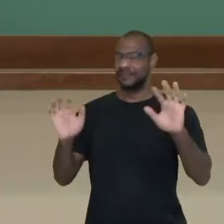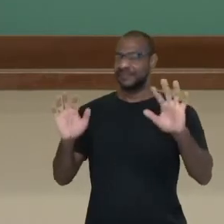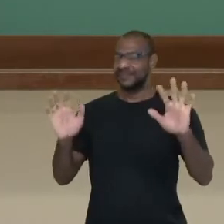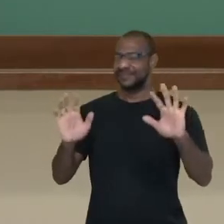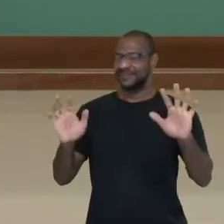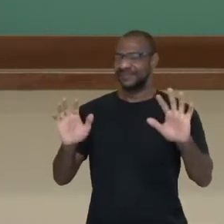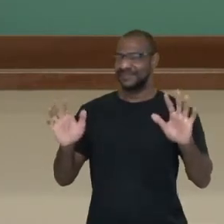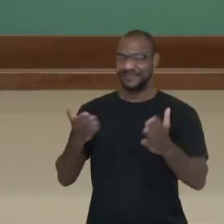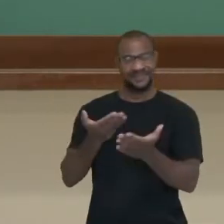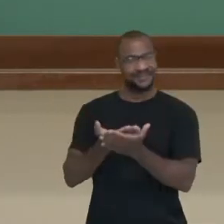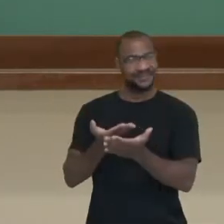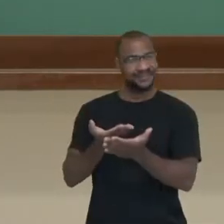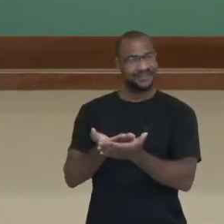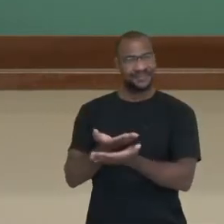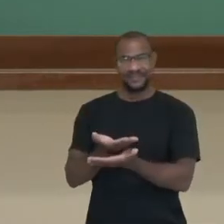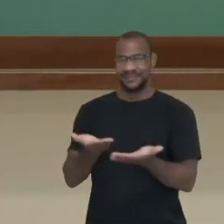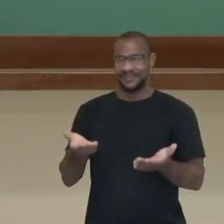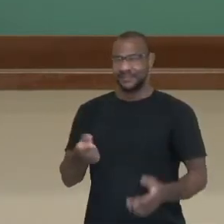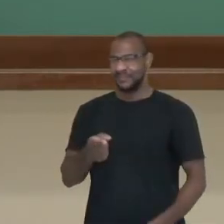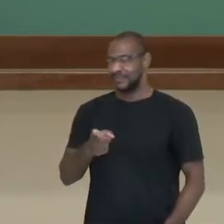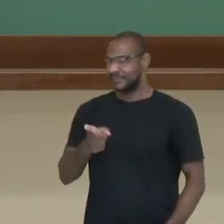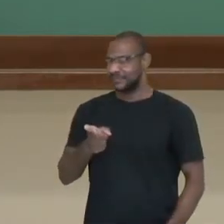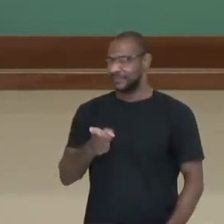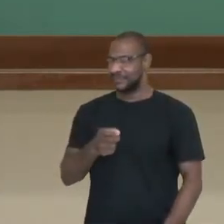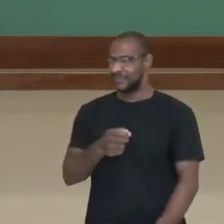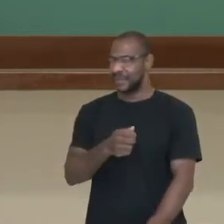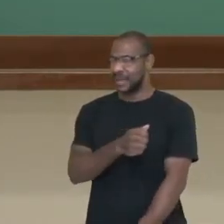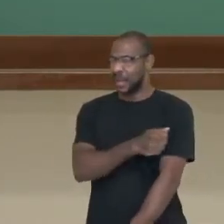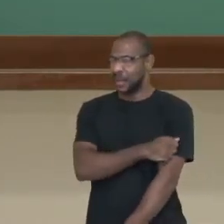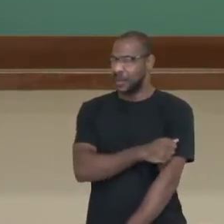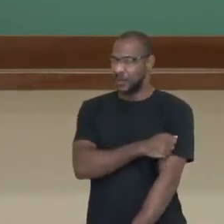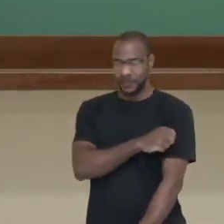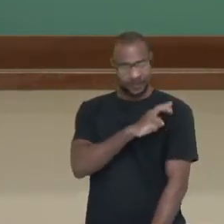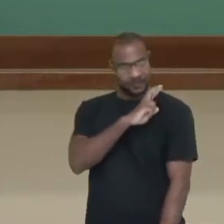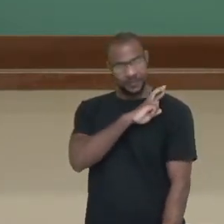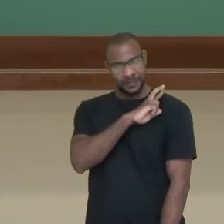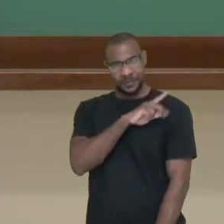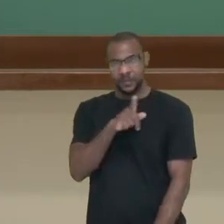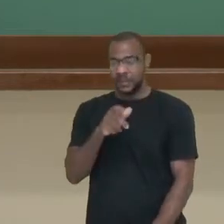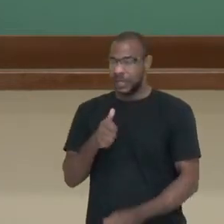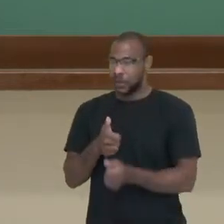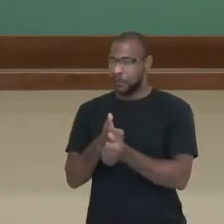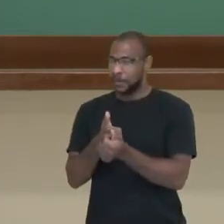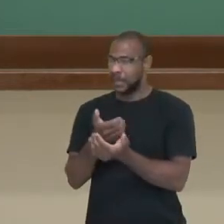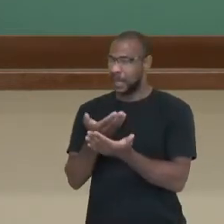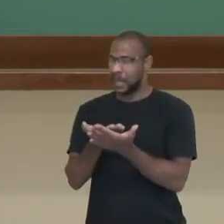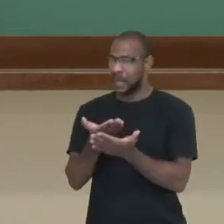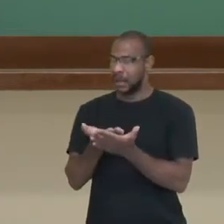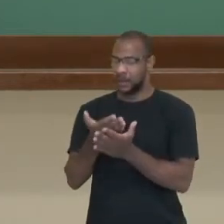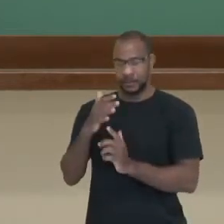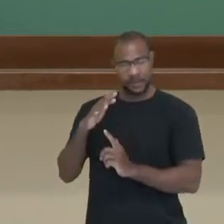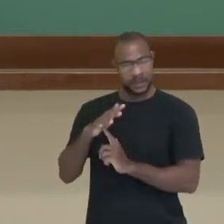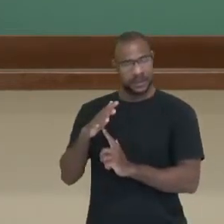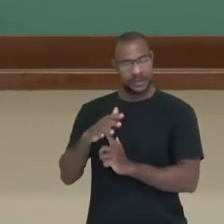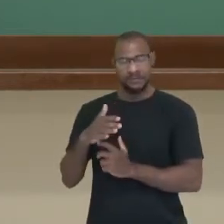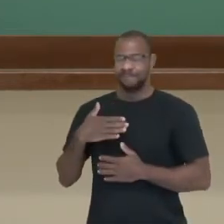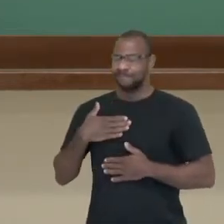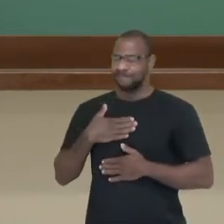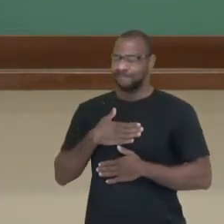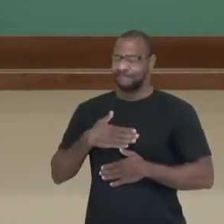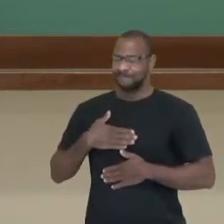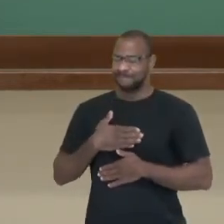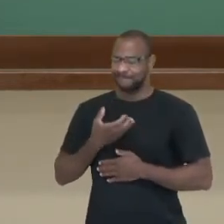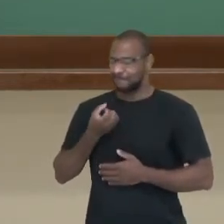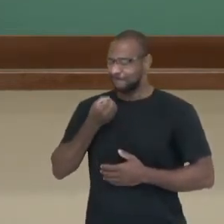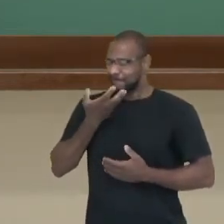Olá, querido estudante, você aluno da segunda série, você que acompanha as aulas Paraná, que prazer imenso trazer aqui mais